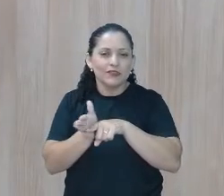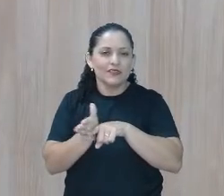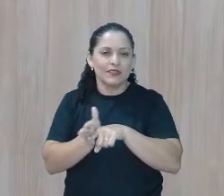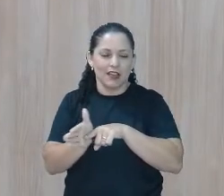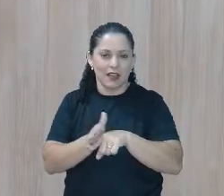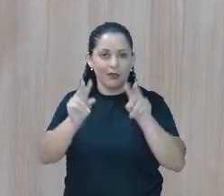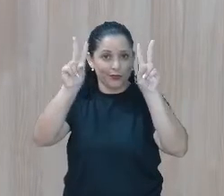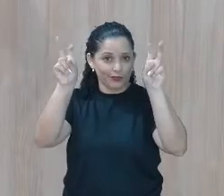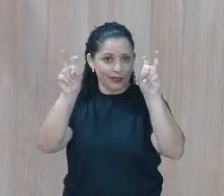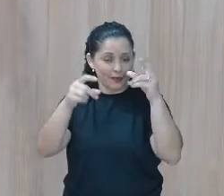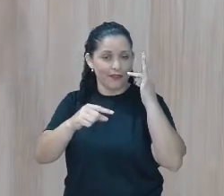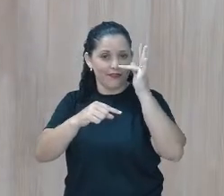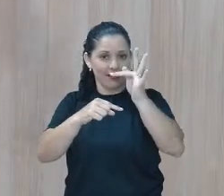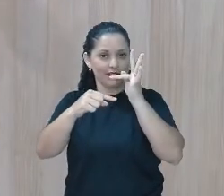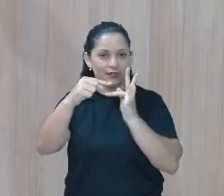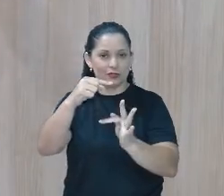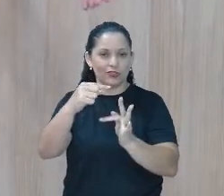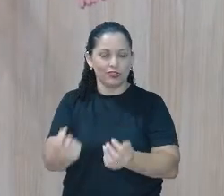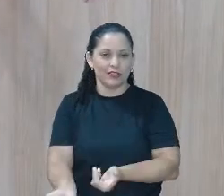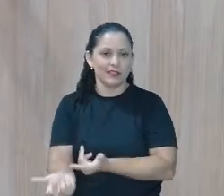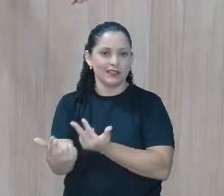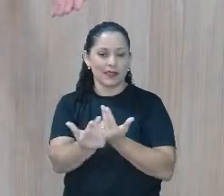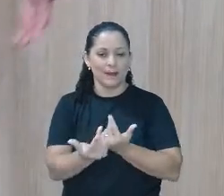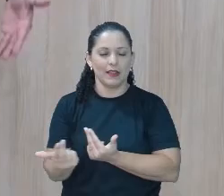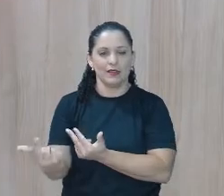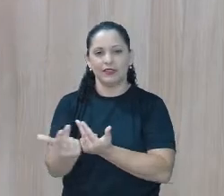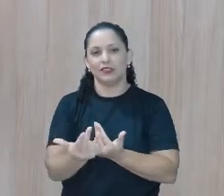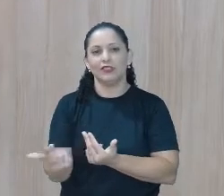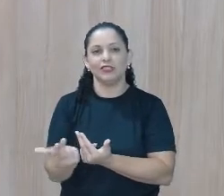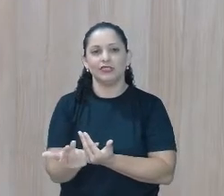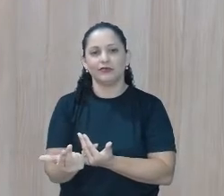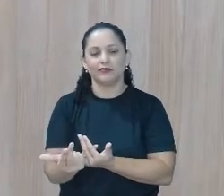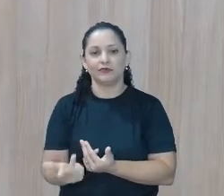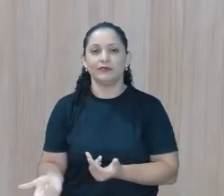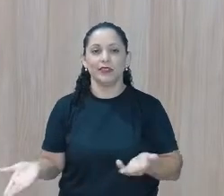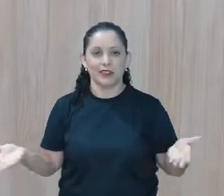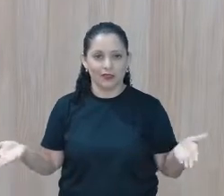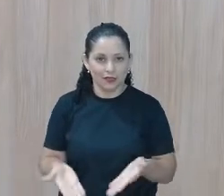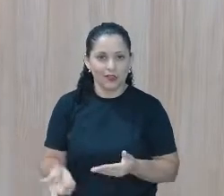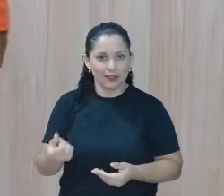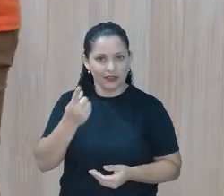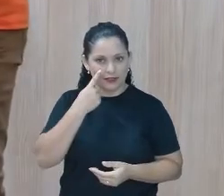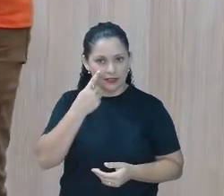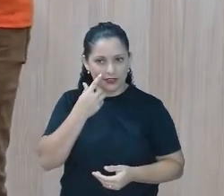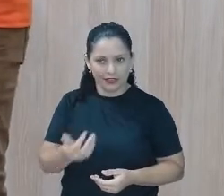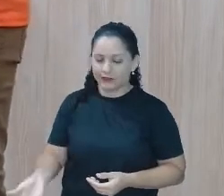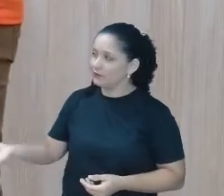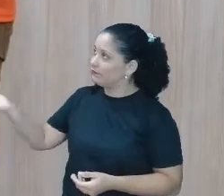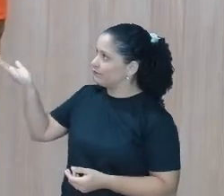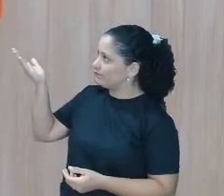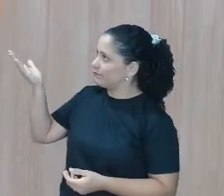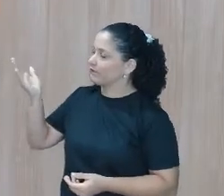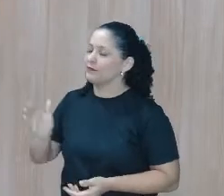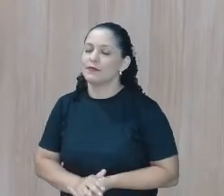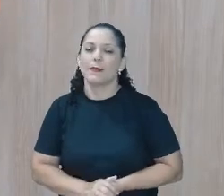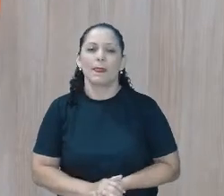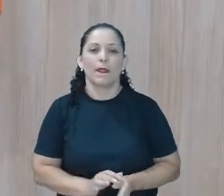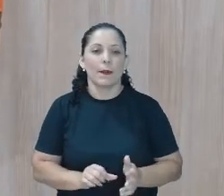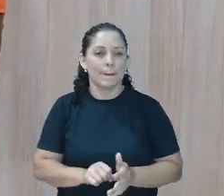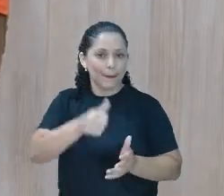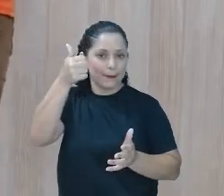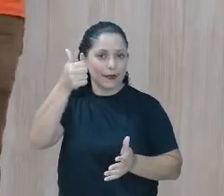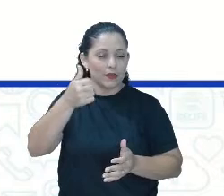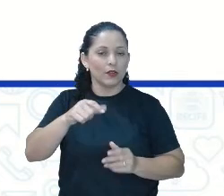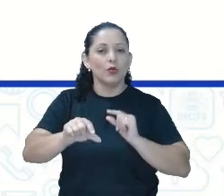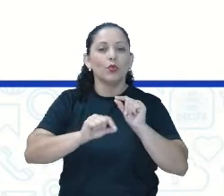também justamente das frações semelhantes, certo? Que é o que a gente vai ver aqui agora, tá bom? Então, primeiro eu vou escrever